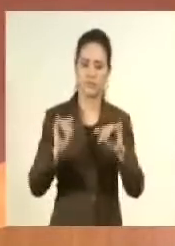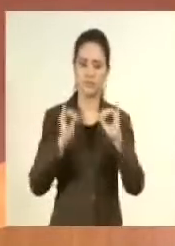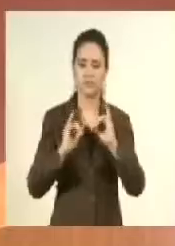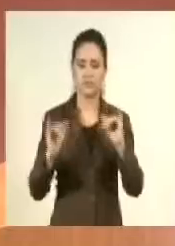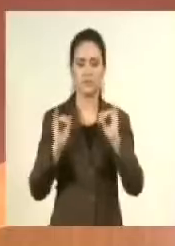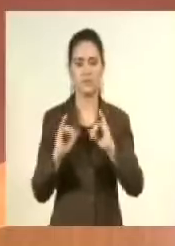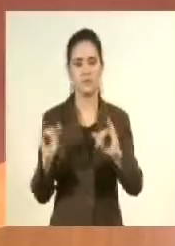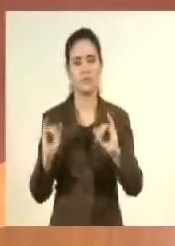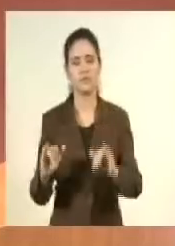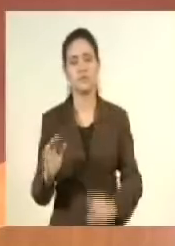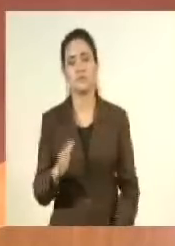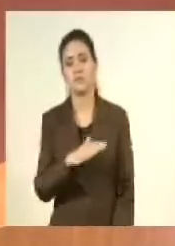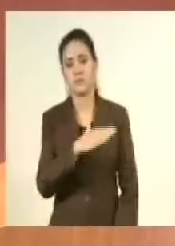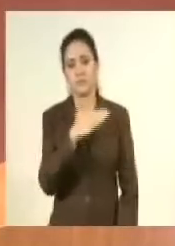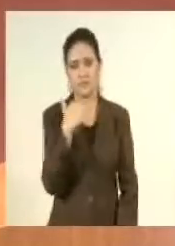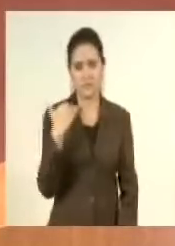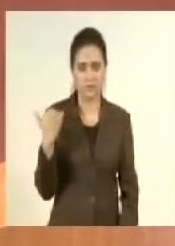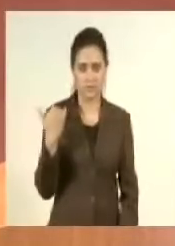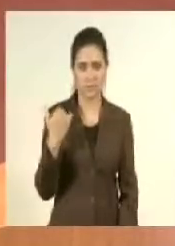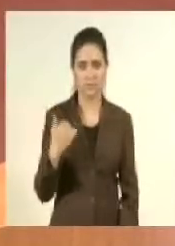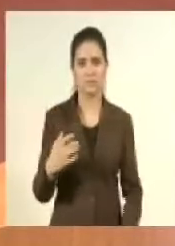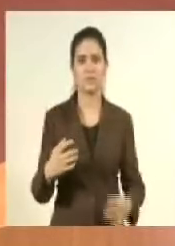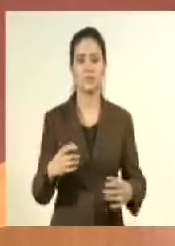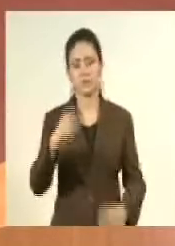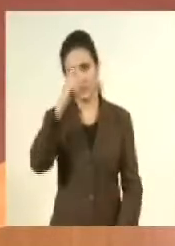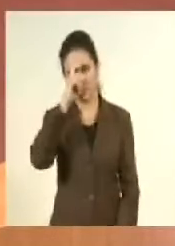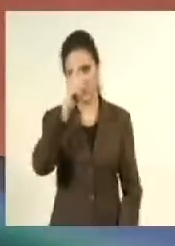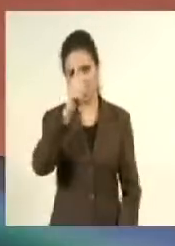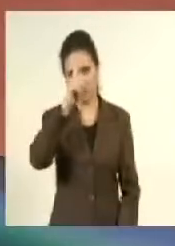sobre as mortes no macro-regional de Coroatá.